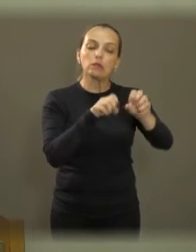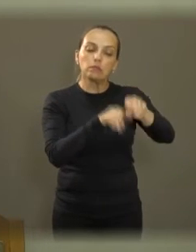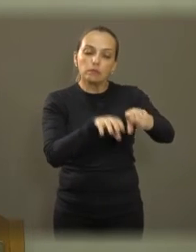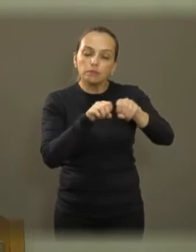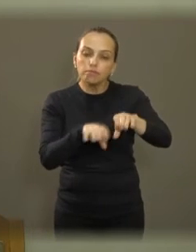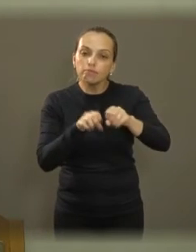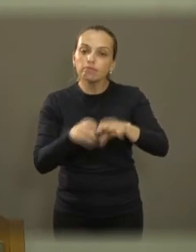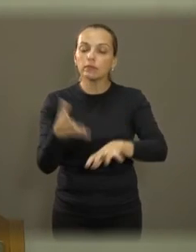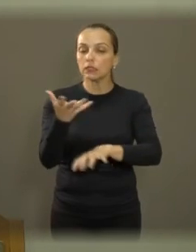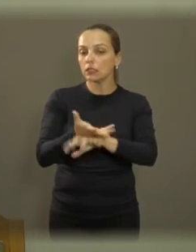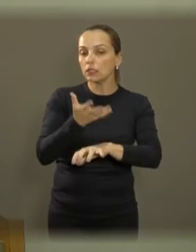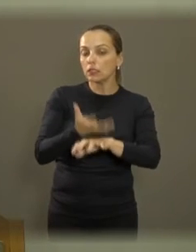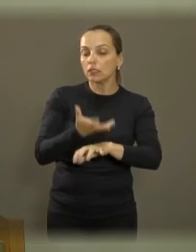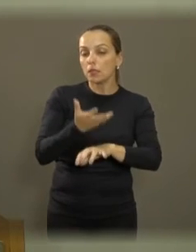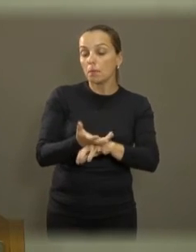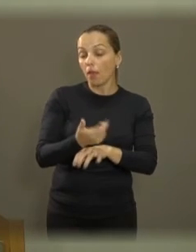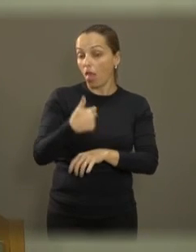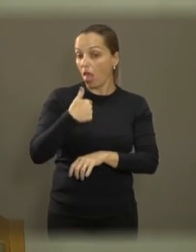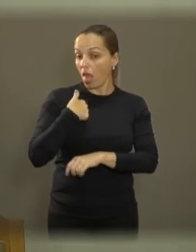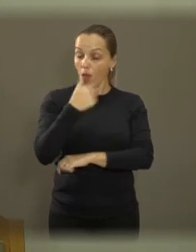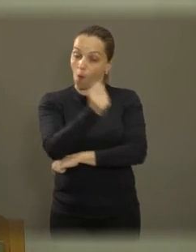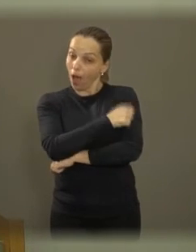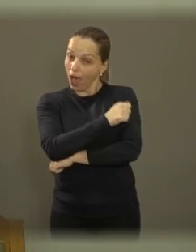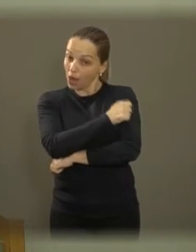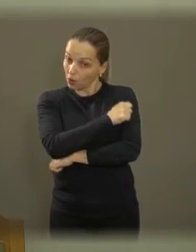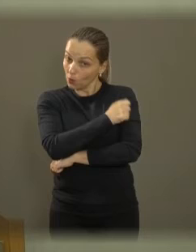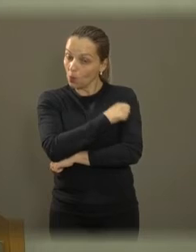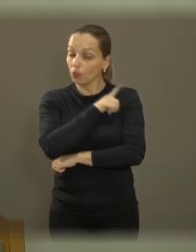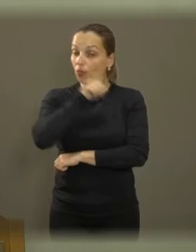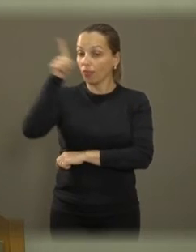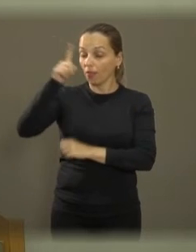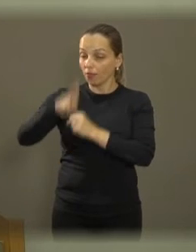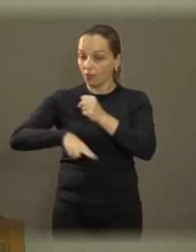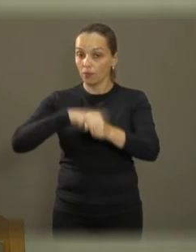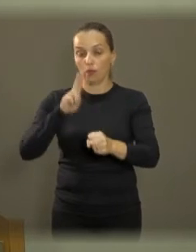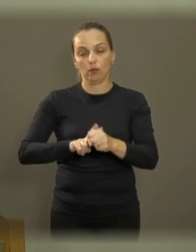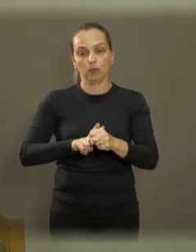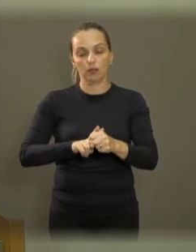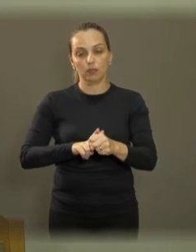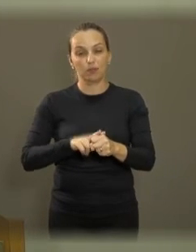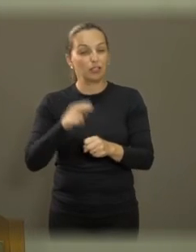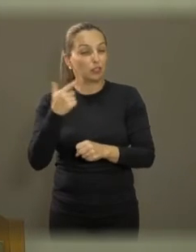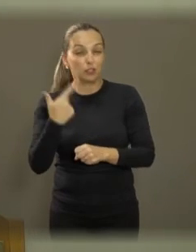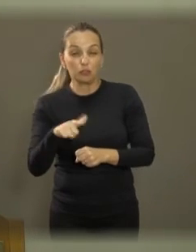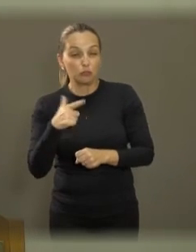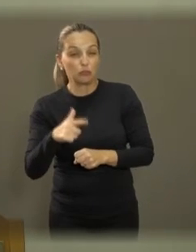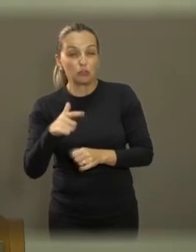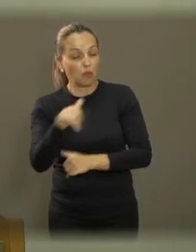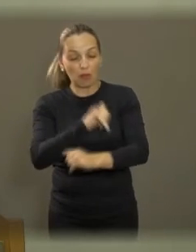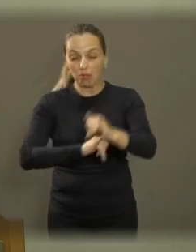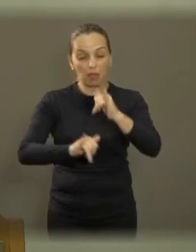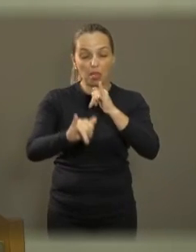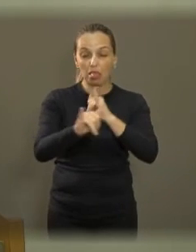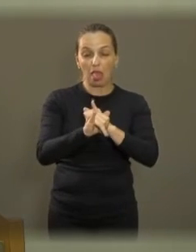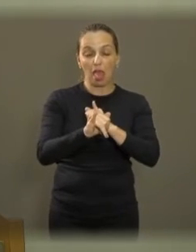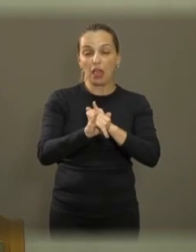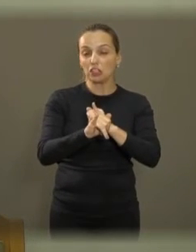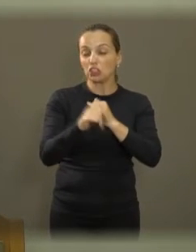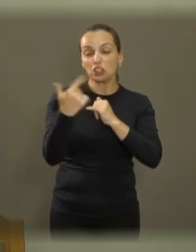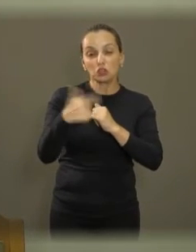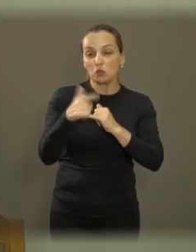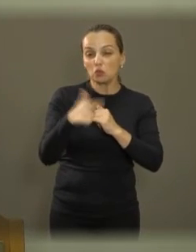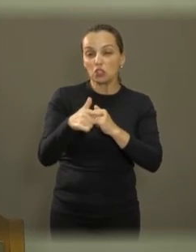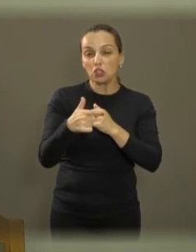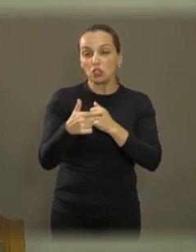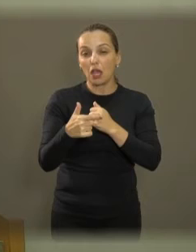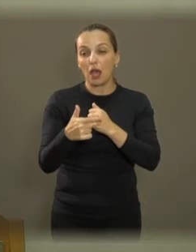né, eu era aluno da faculdade, né, e não tinha internet, não tinha Google, né,